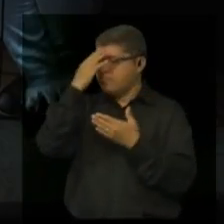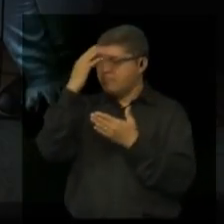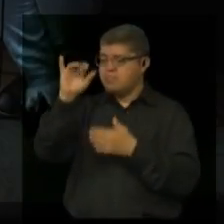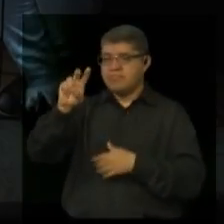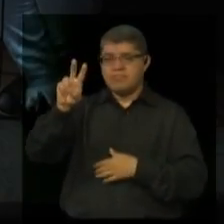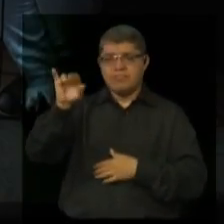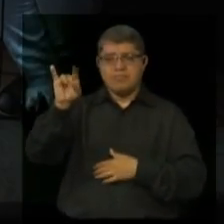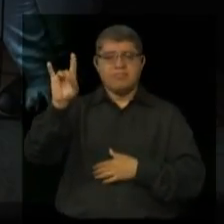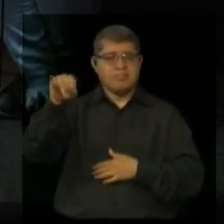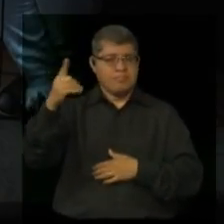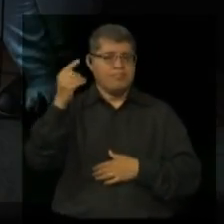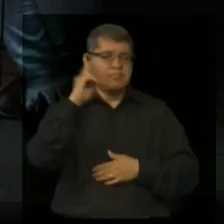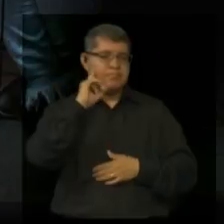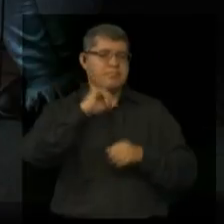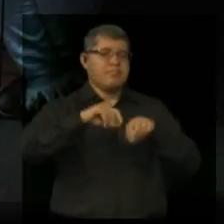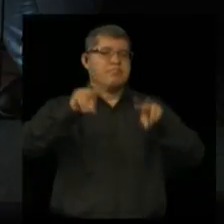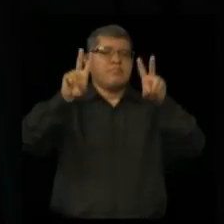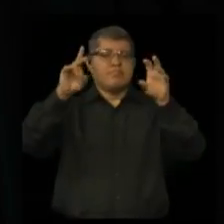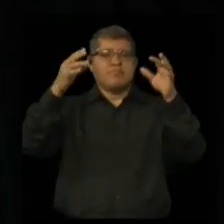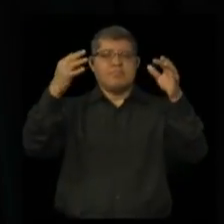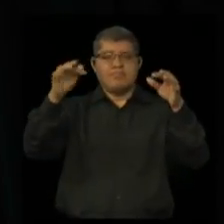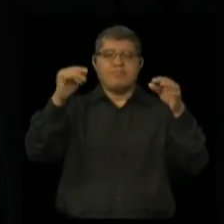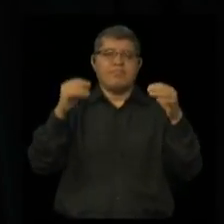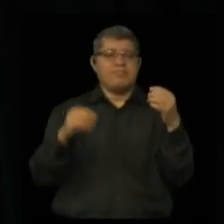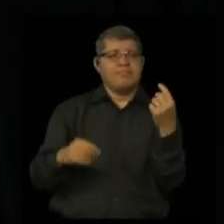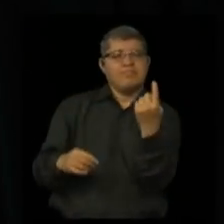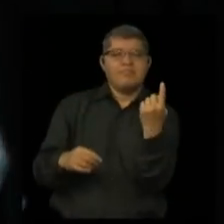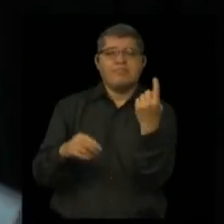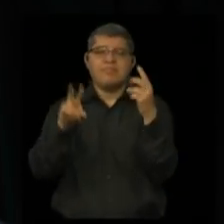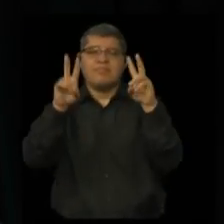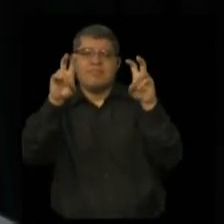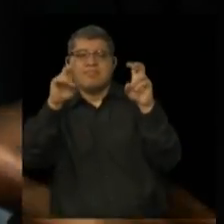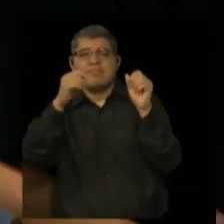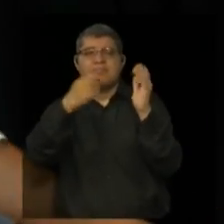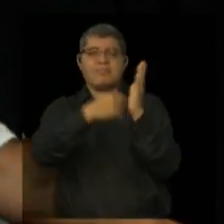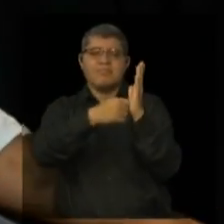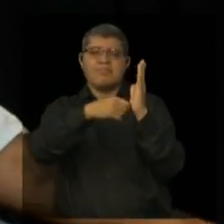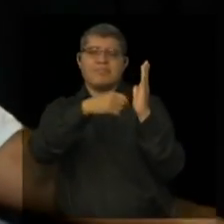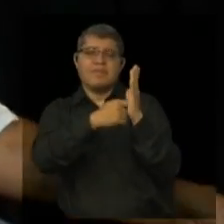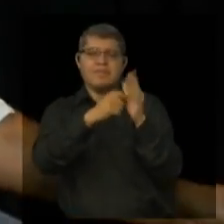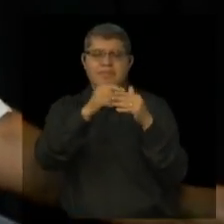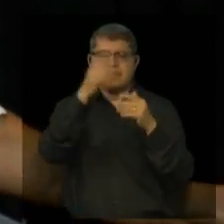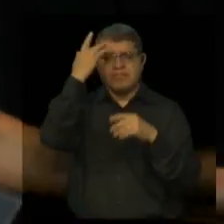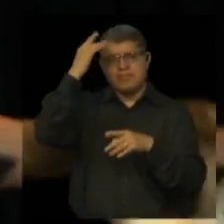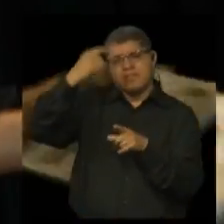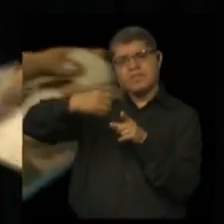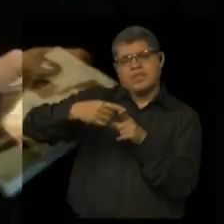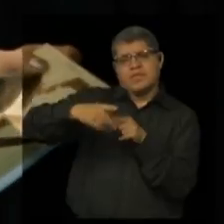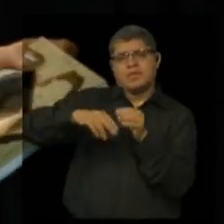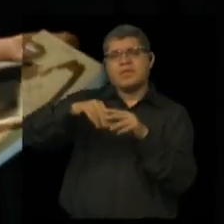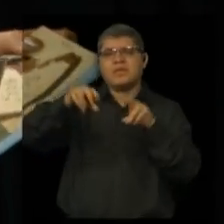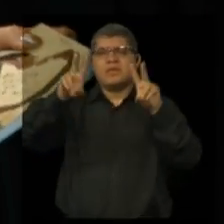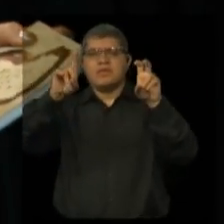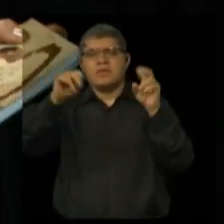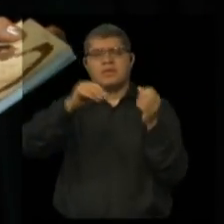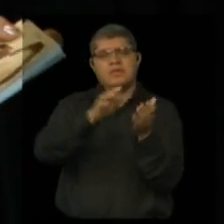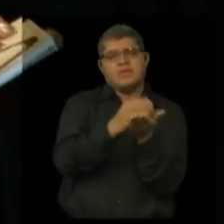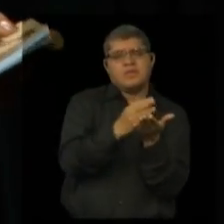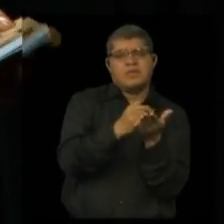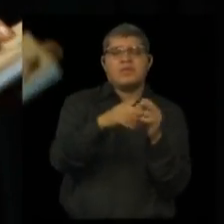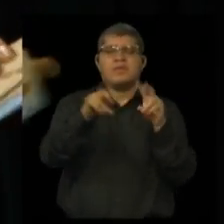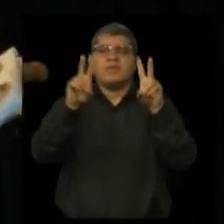Ivo. Aliás, esse tema assim, da dor, da solidão, é um tema que permeia... Não sei se é por causa do tema do livro, né,